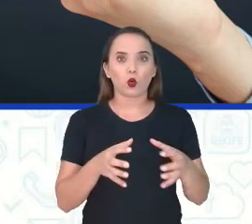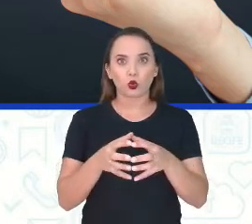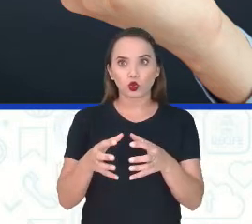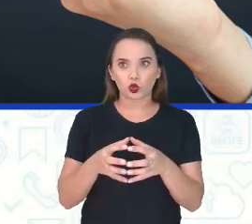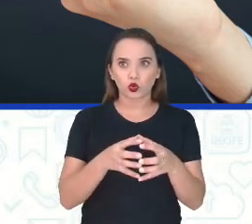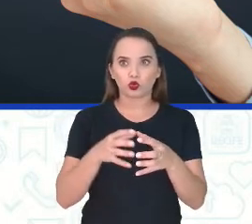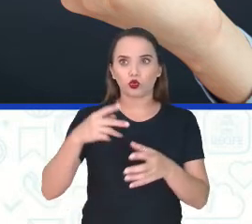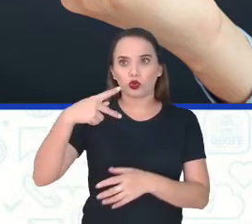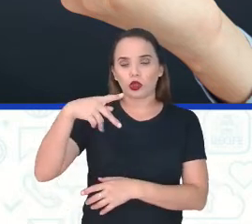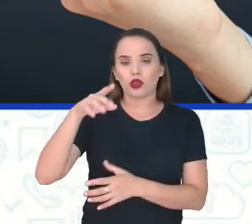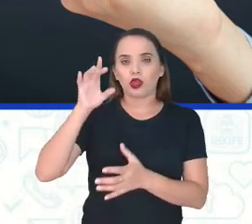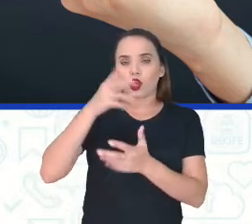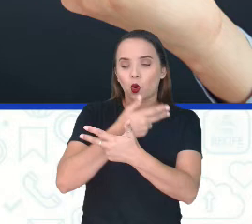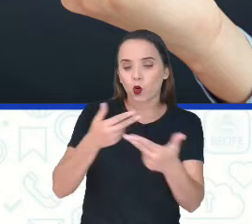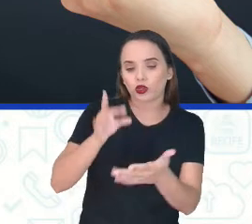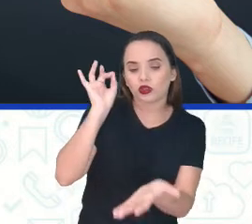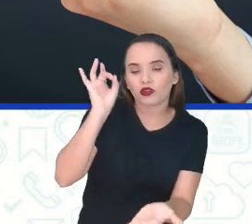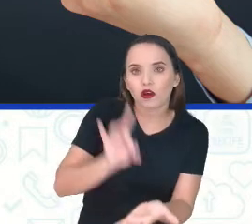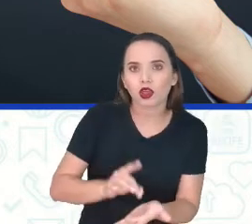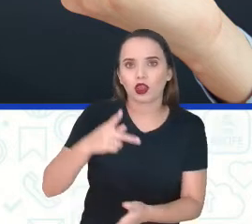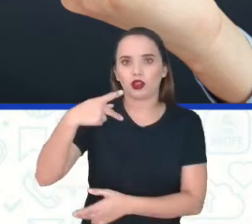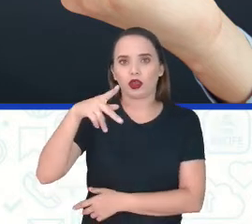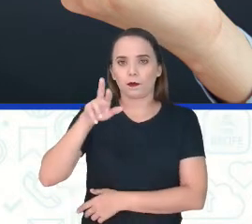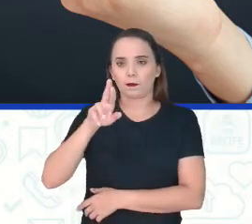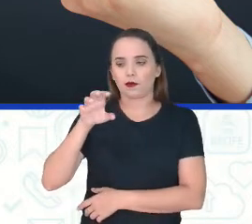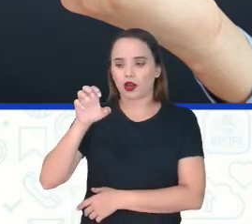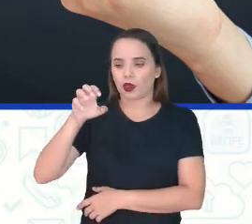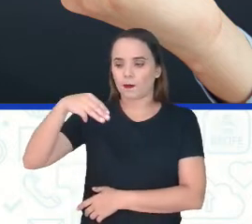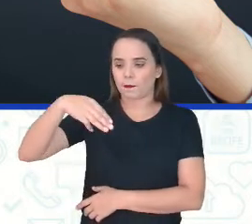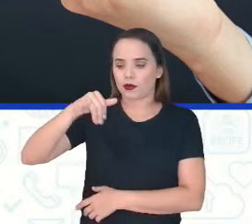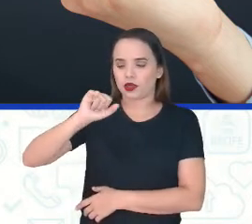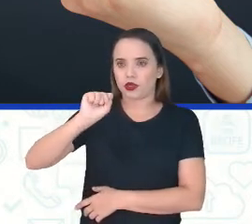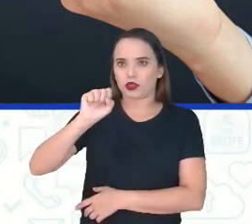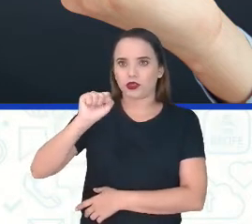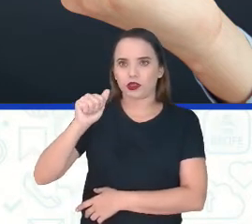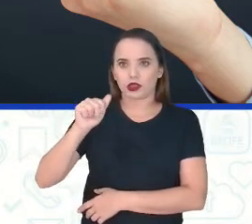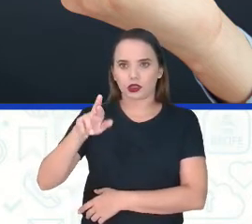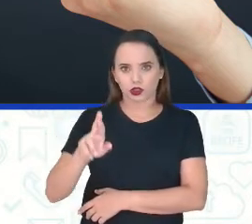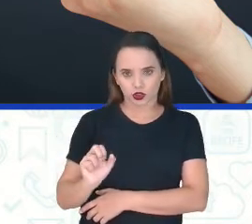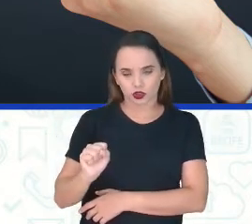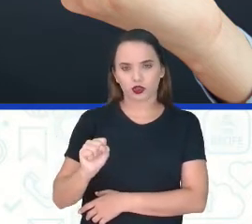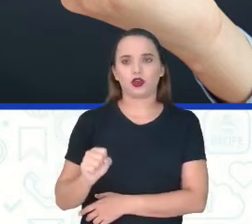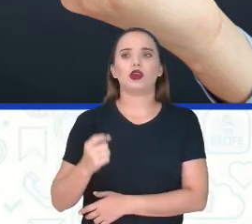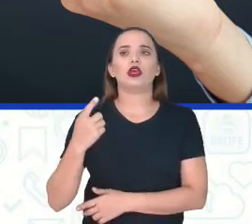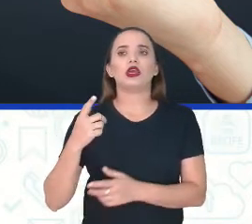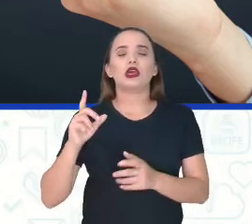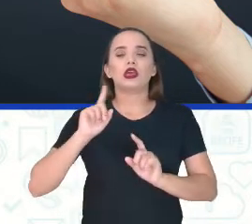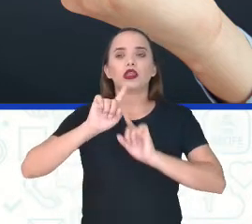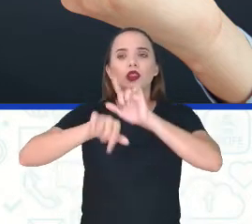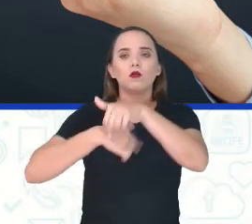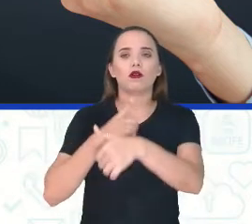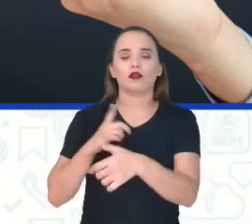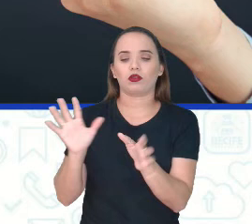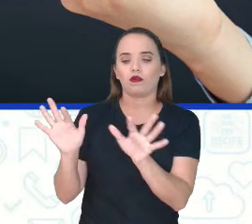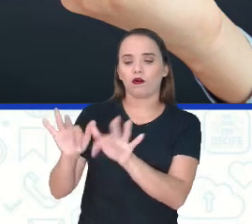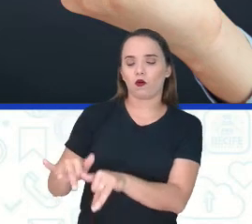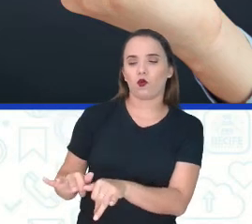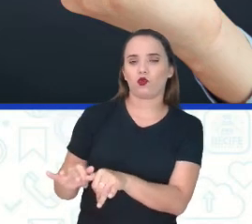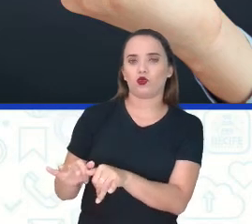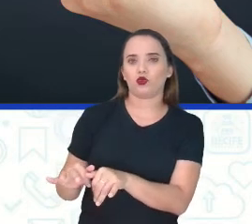e premissas são verdades, né? Seriam seguidas de uma conclusão. Quando esta conclusão